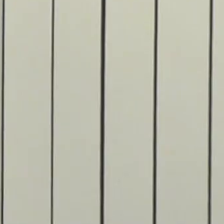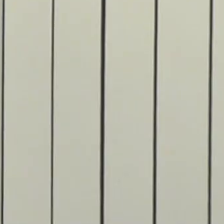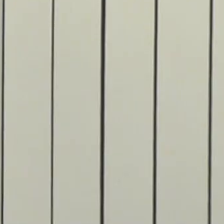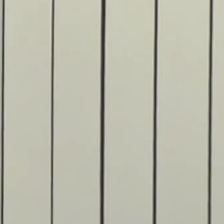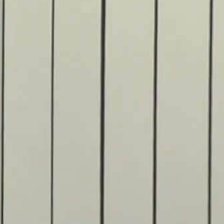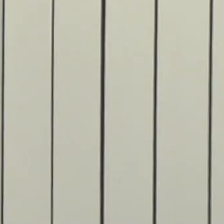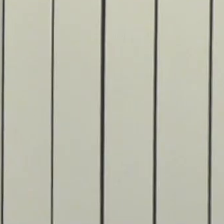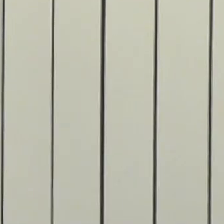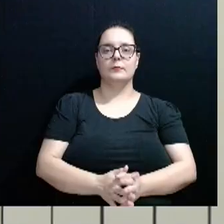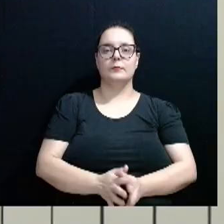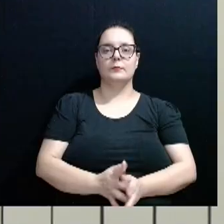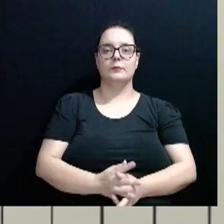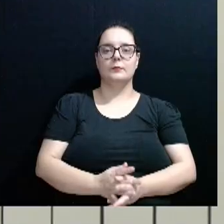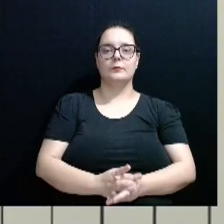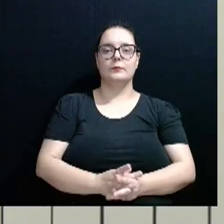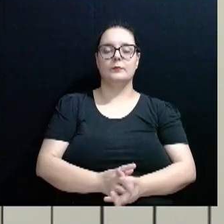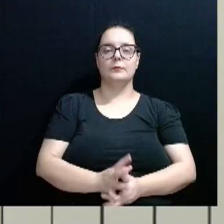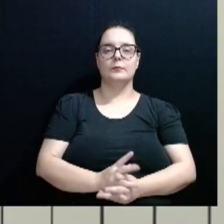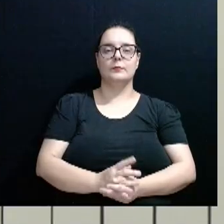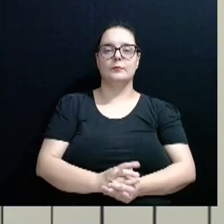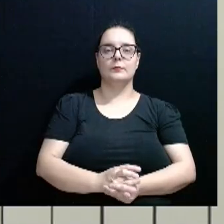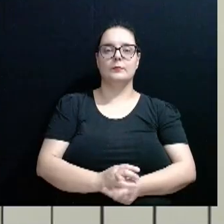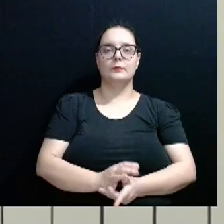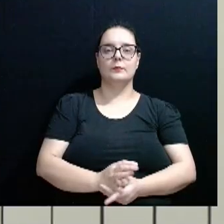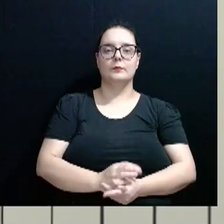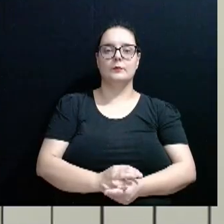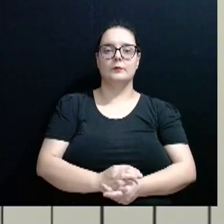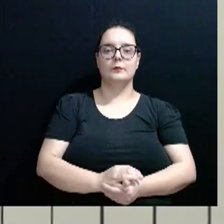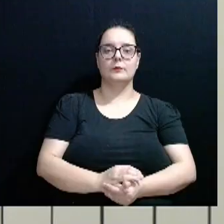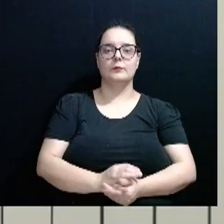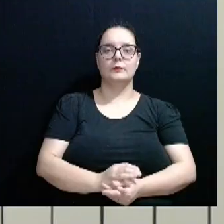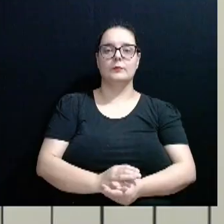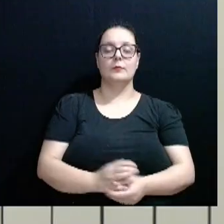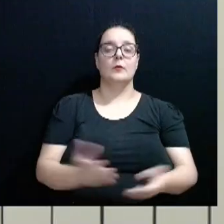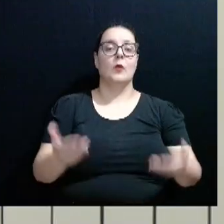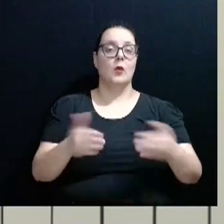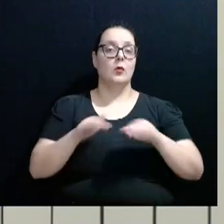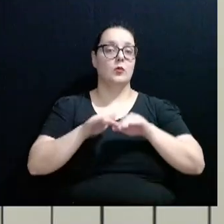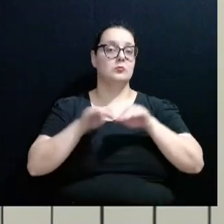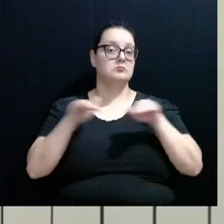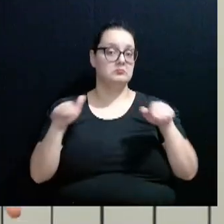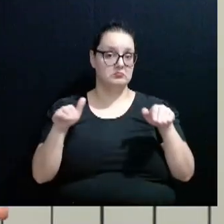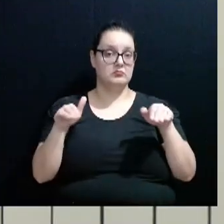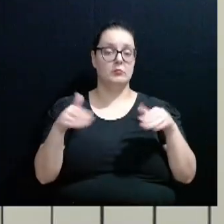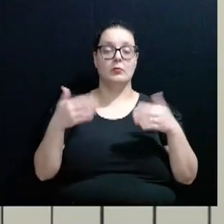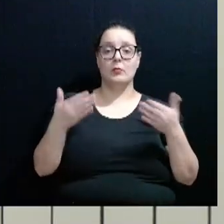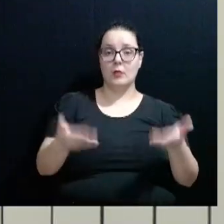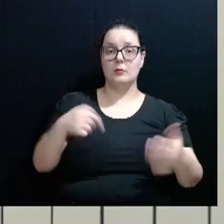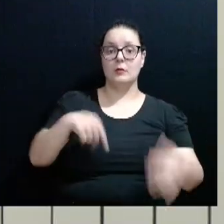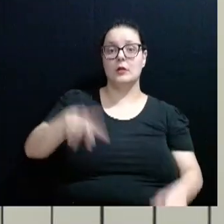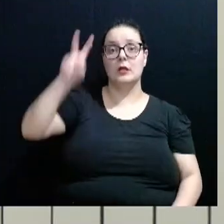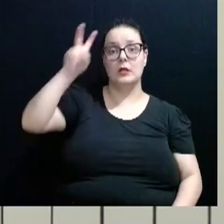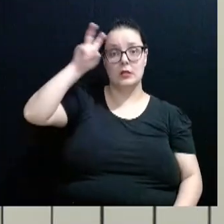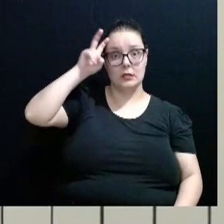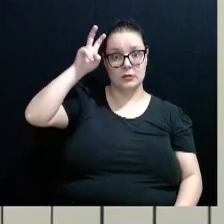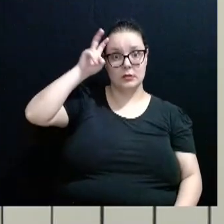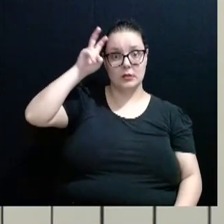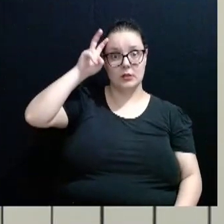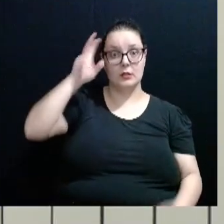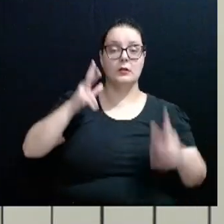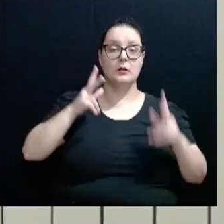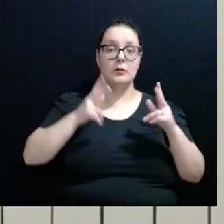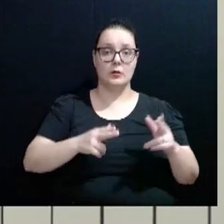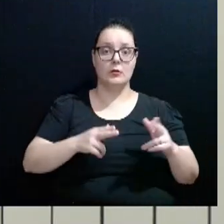Hoje ainda o tempo permanece instável, mas para esta quinta-feira, de acordo com o CEPAGRE da